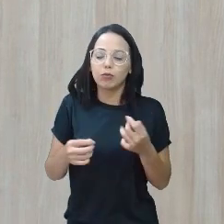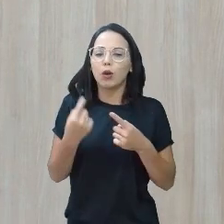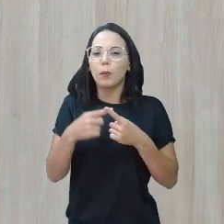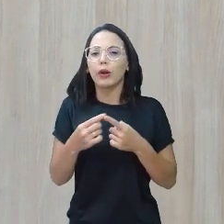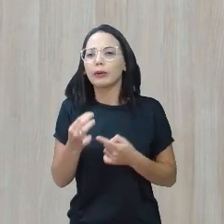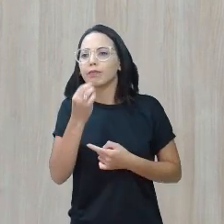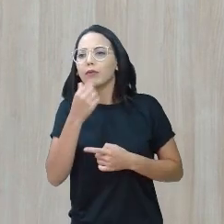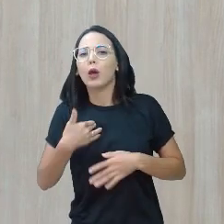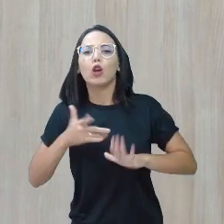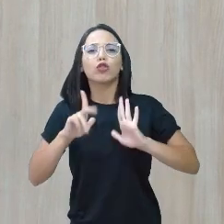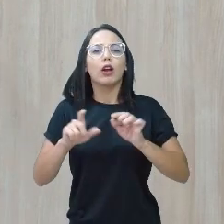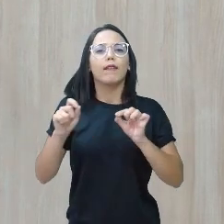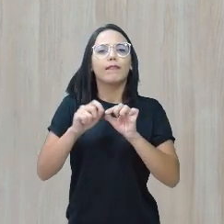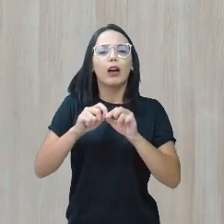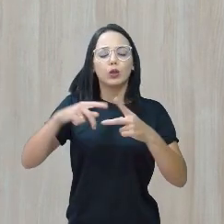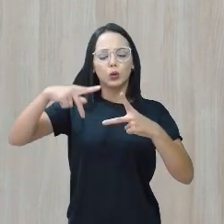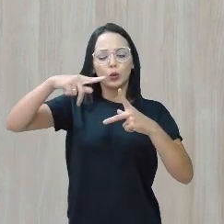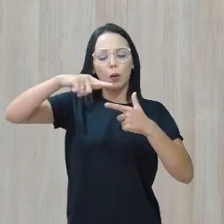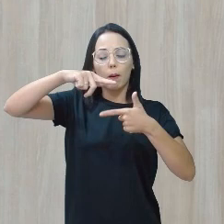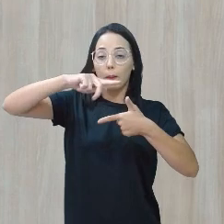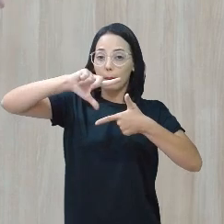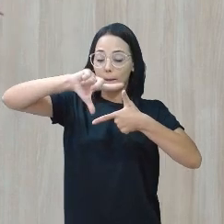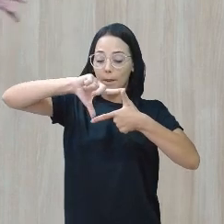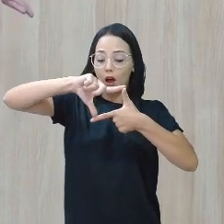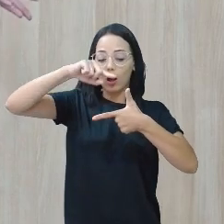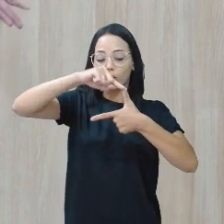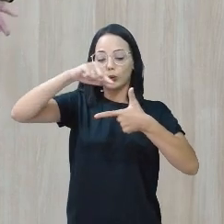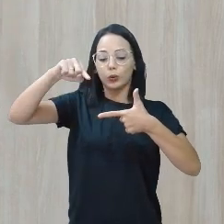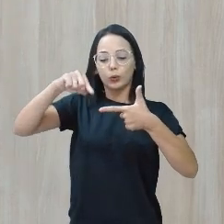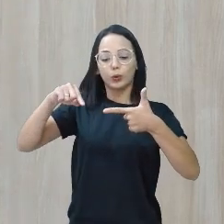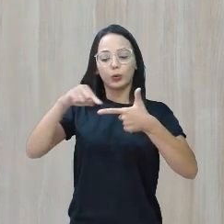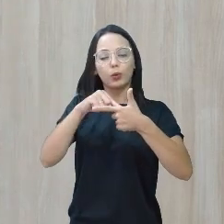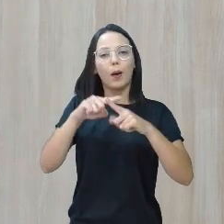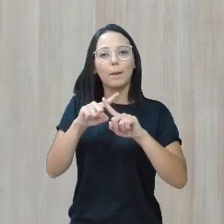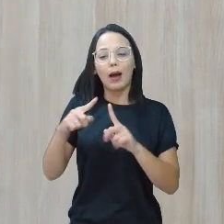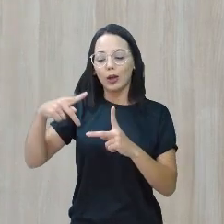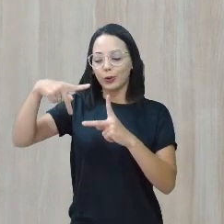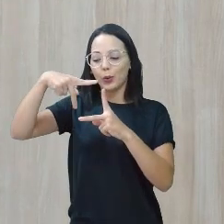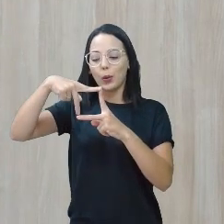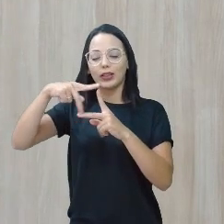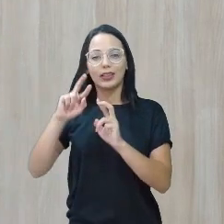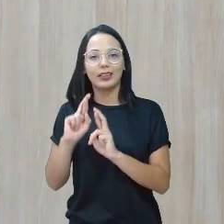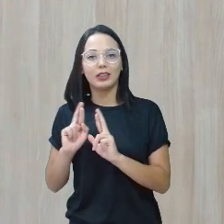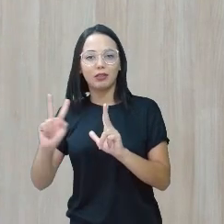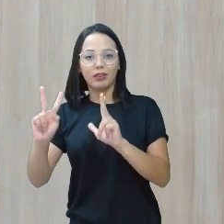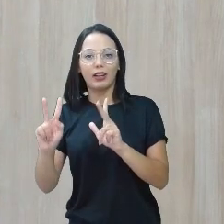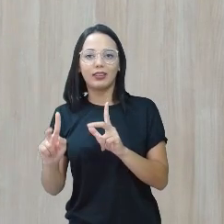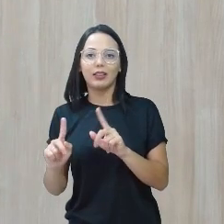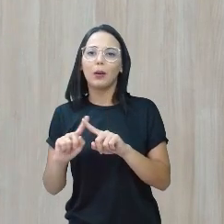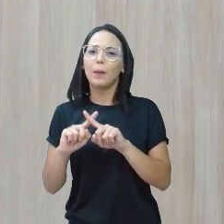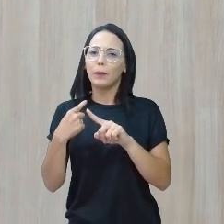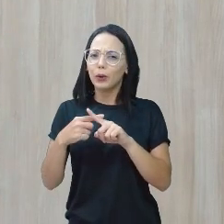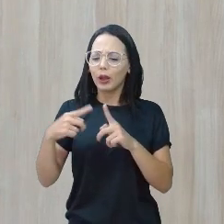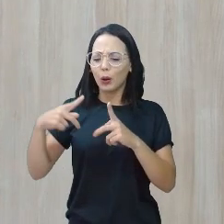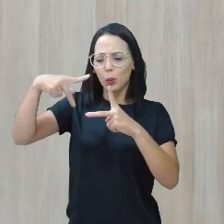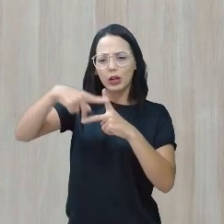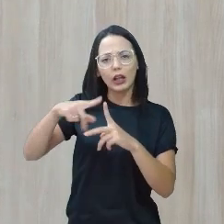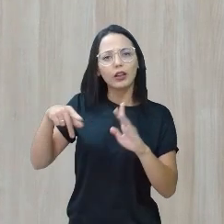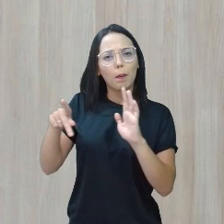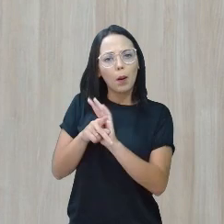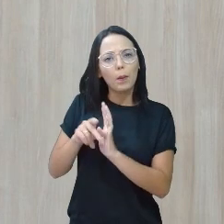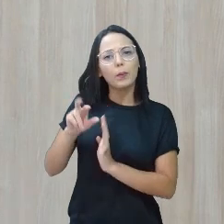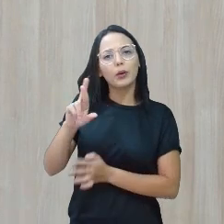faço isso num retângulo. E se eu faço isso num quadrado, a gente já viu essa ideia, o quadrado também é um retângulo, né?